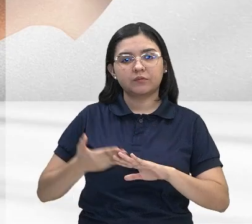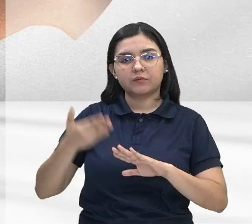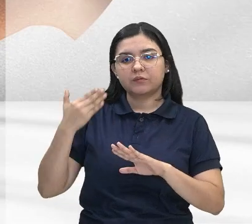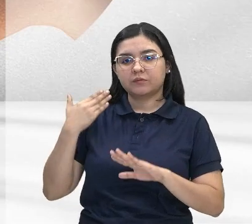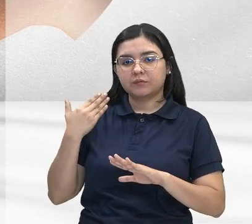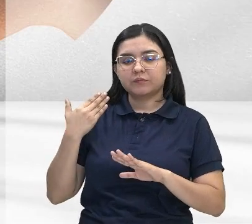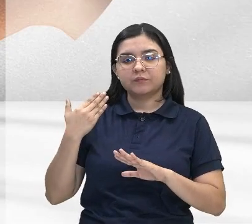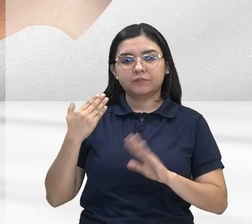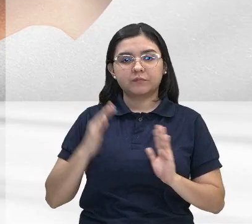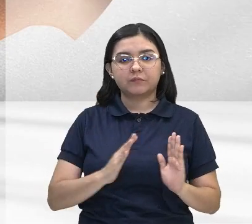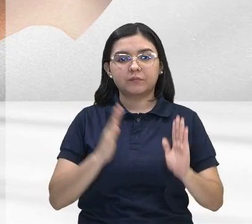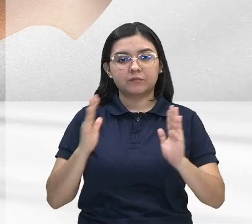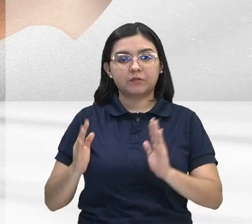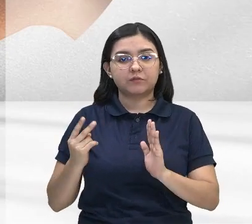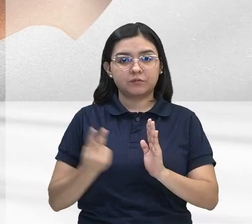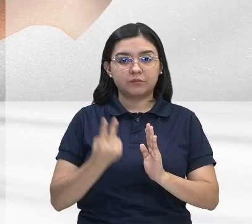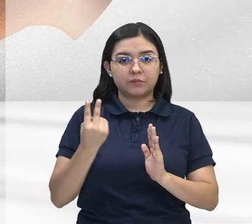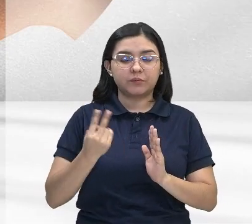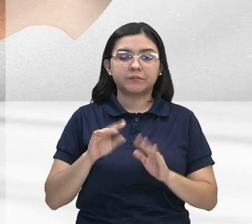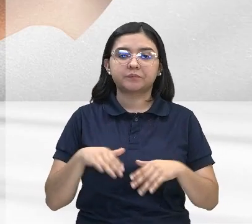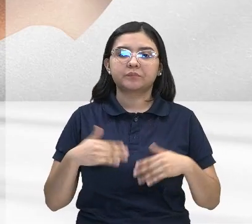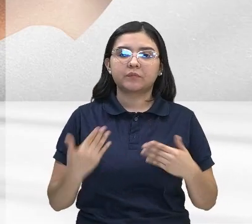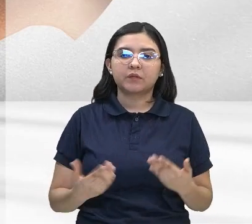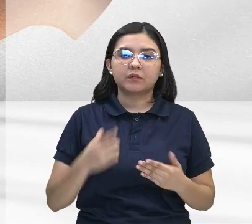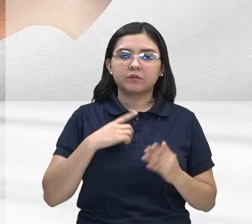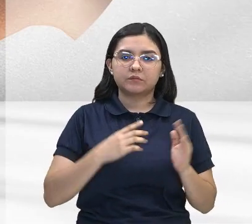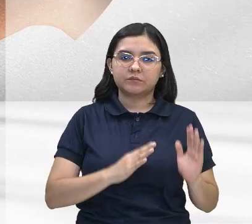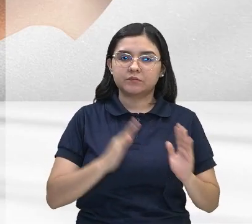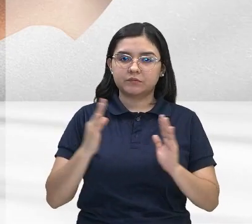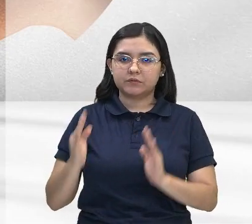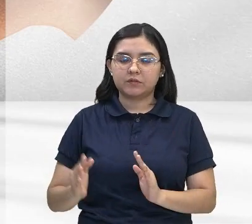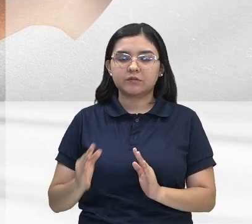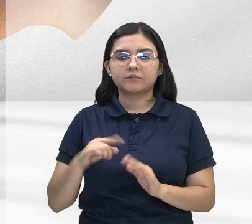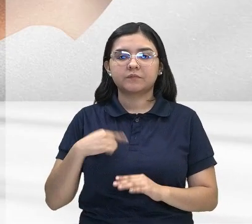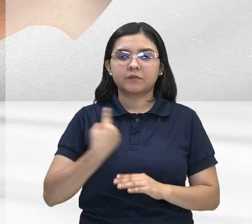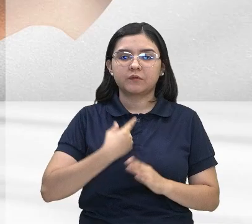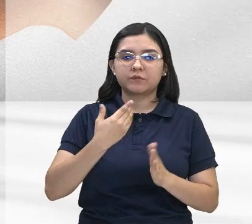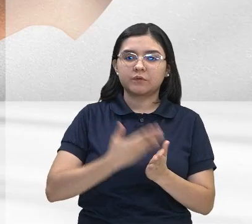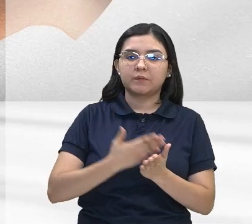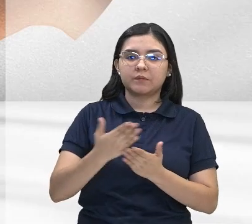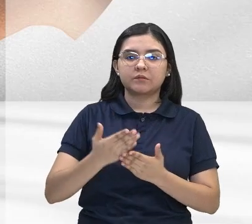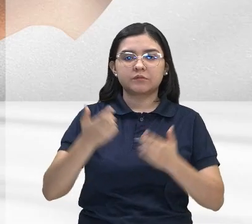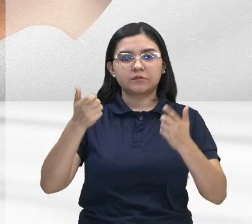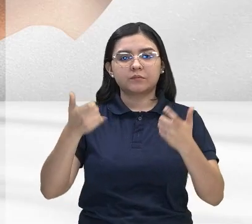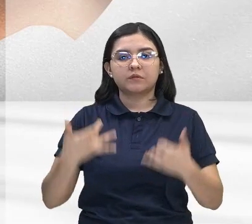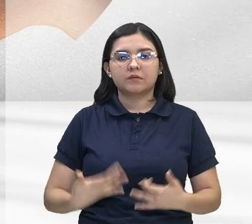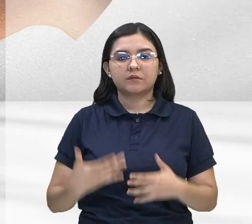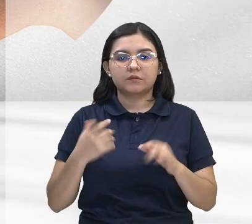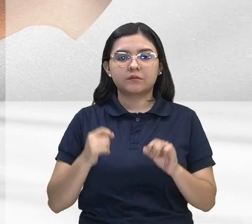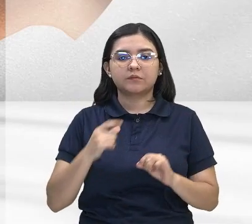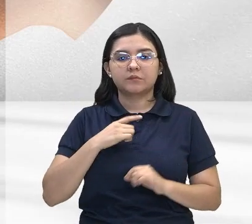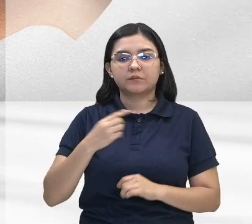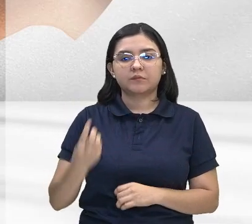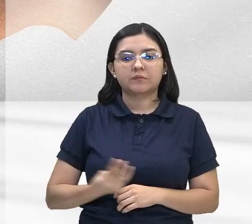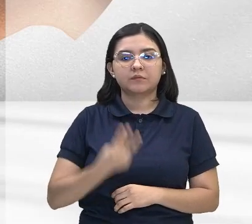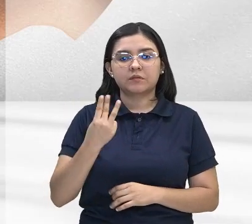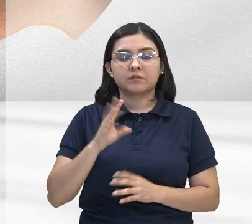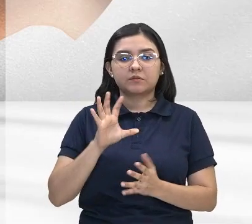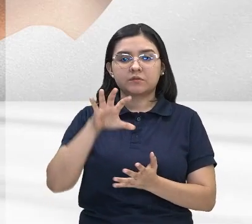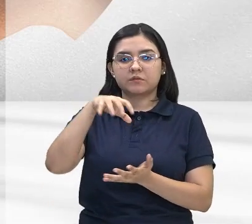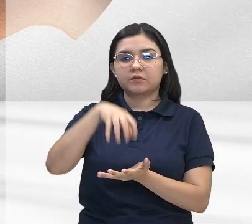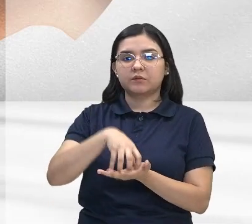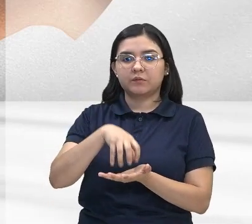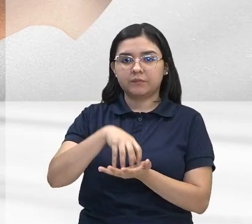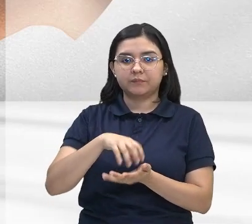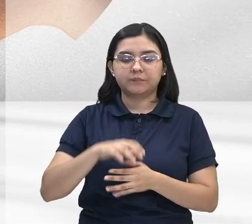unidade 2. E nesta unidade, nós começamos citando o terceiro setor.